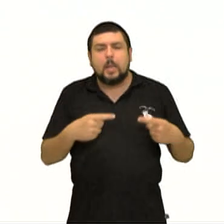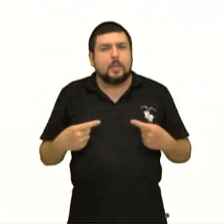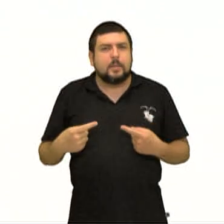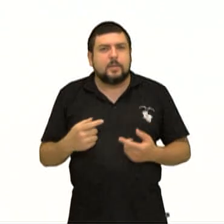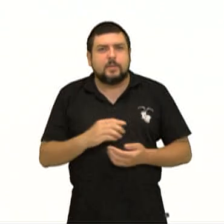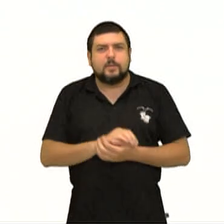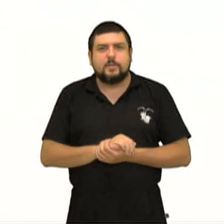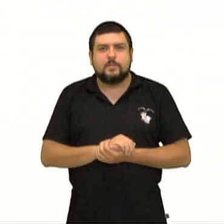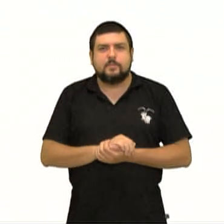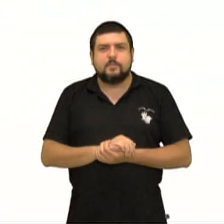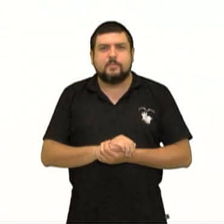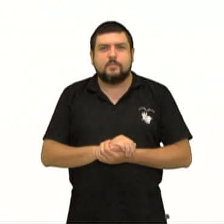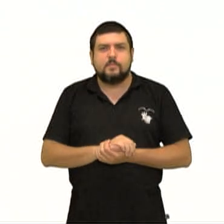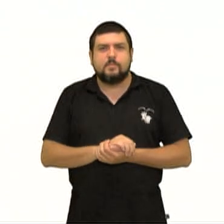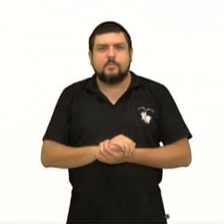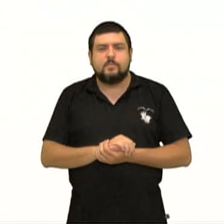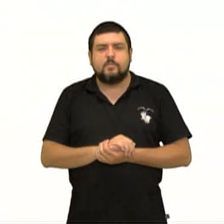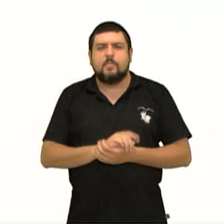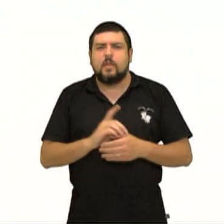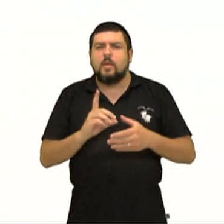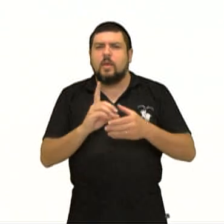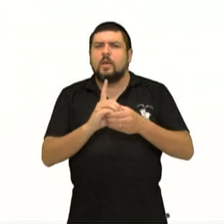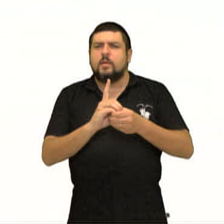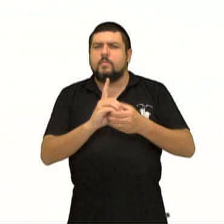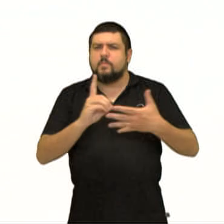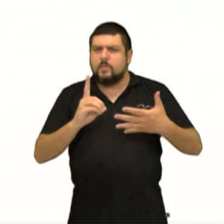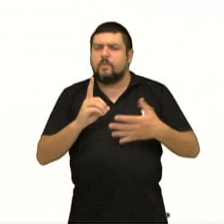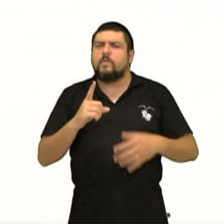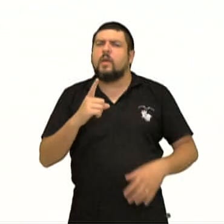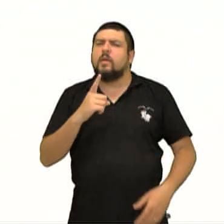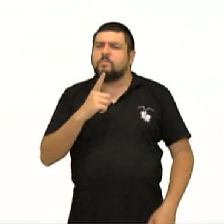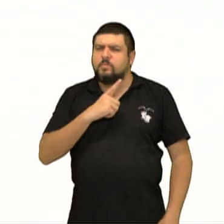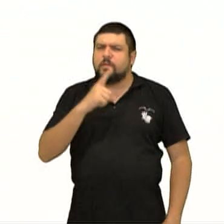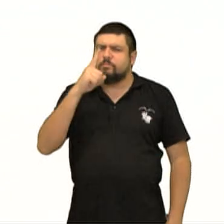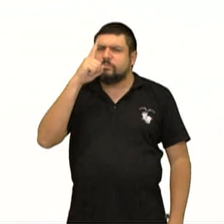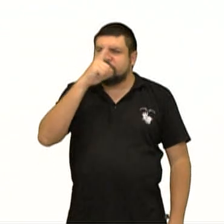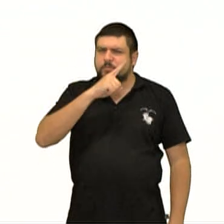tirinhas. Devido às falhas da democracia participativa,